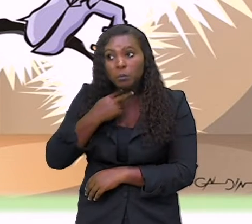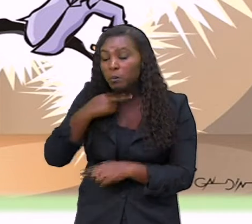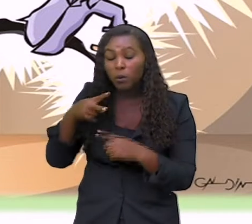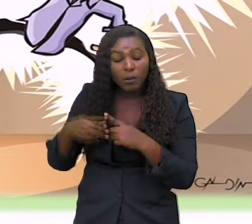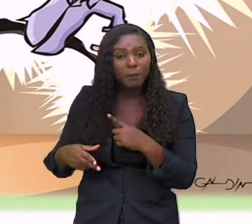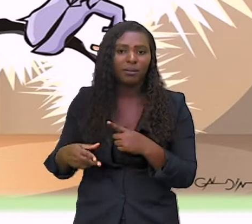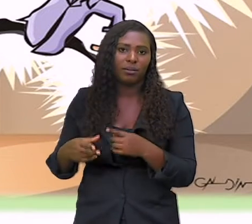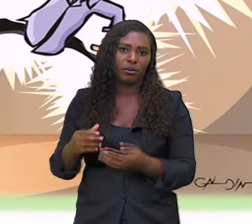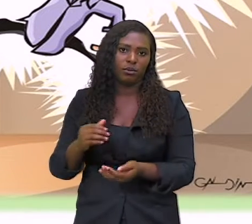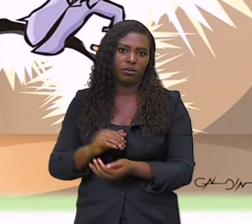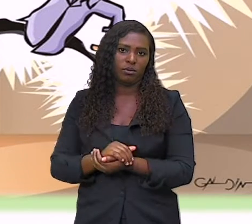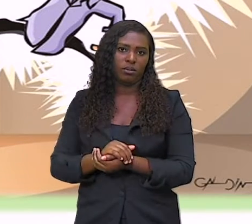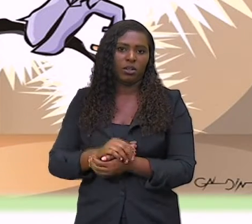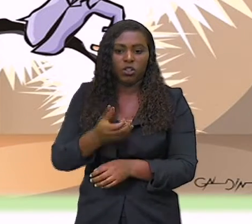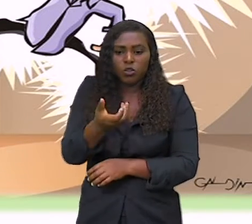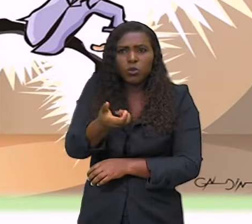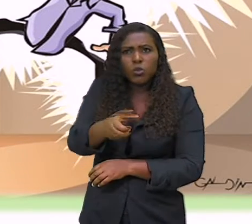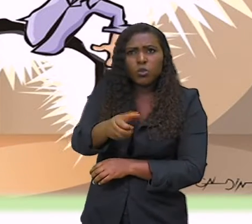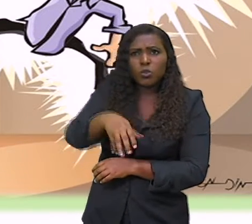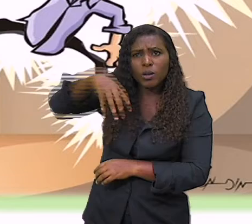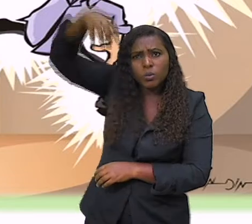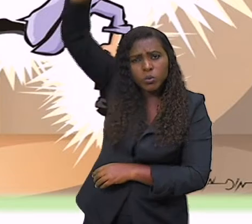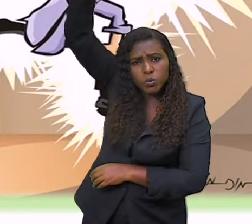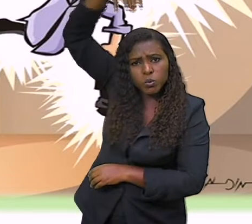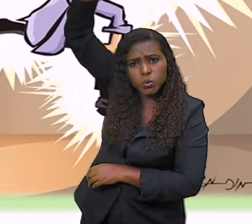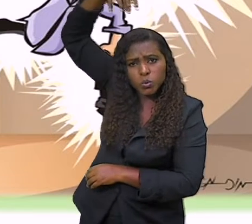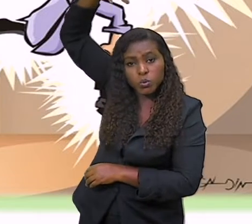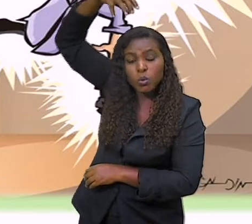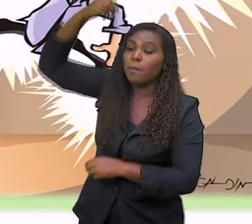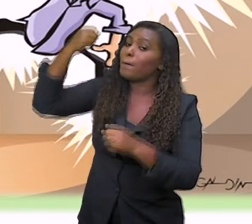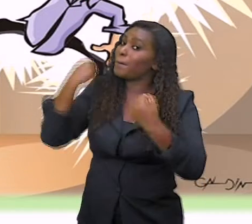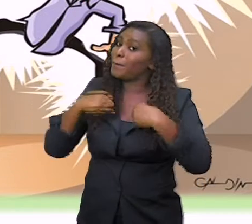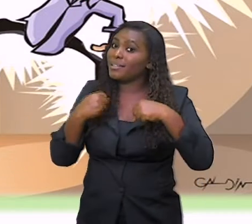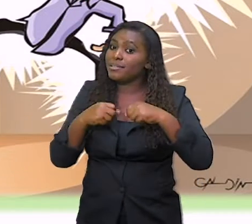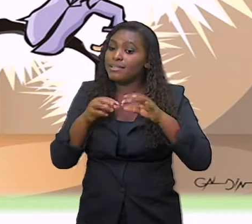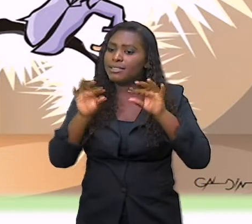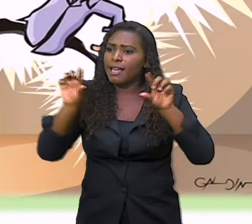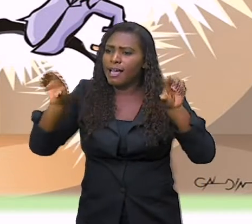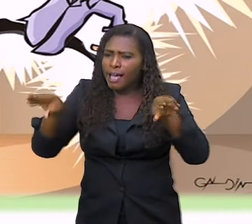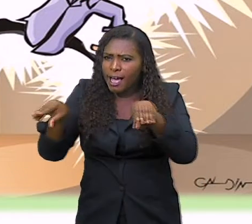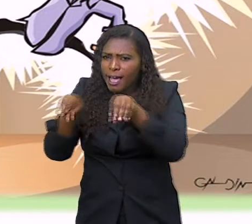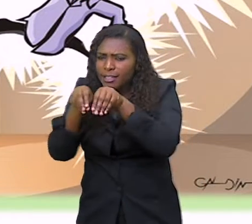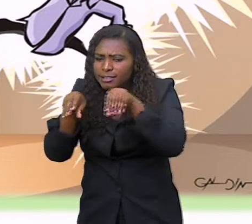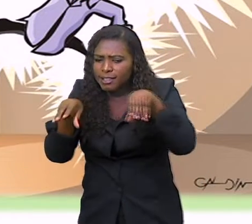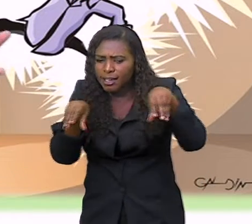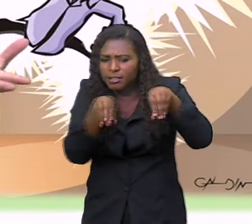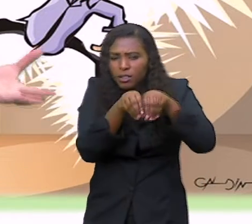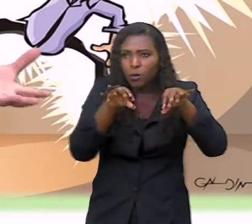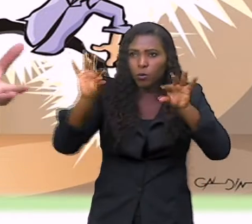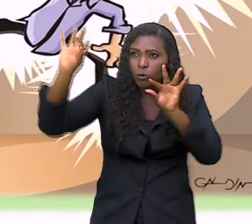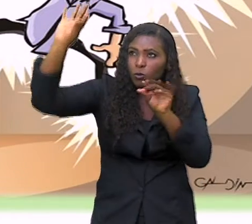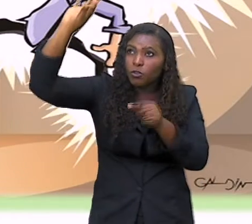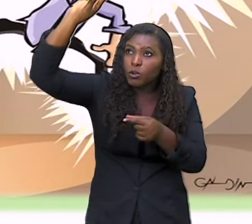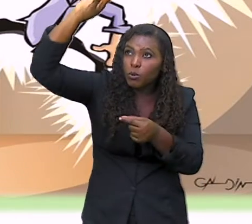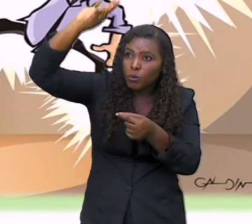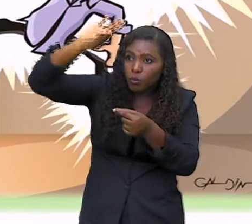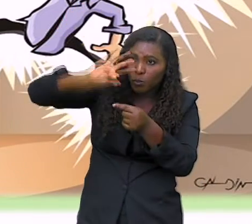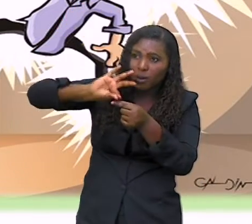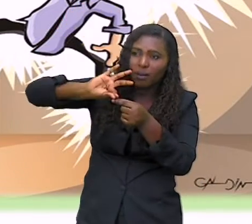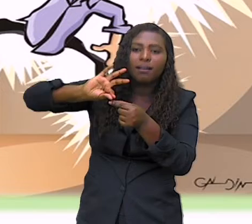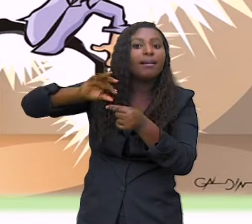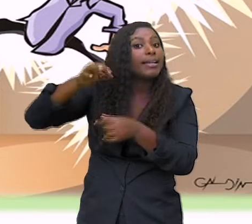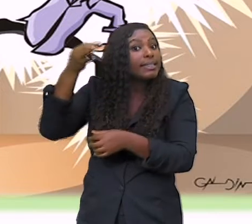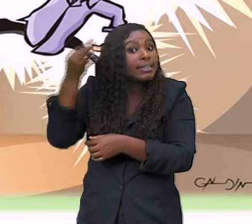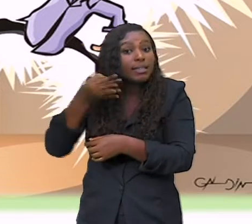elétricos precisam ser bem instalados. O uso do fio terra em aparelhos elétricos, por